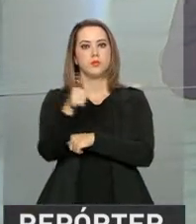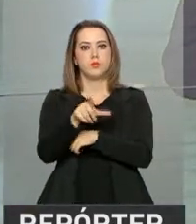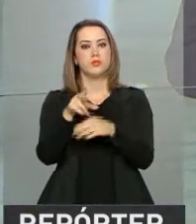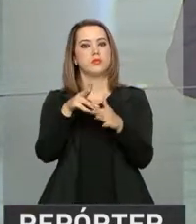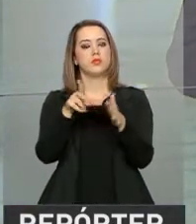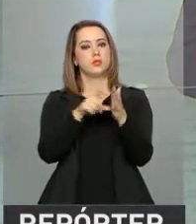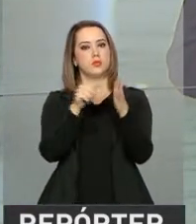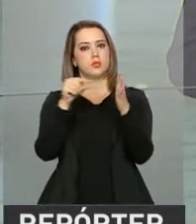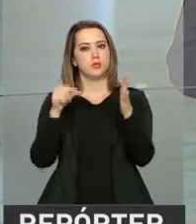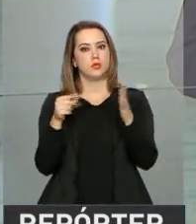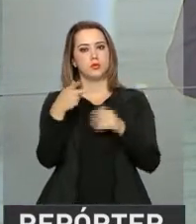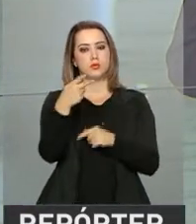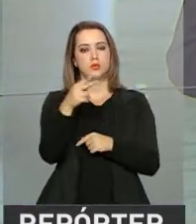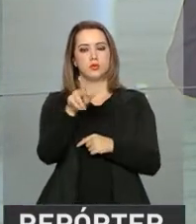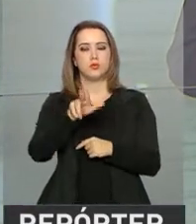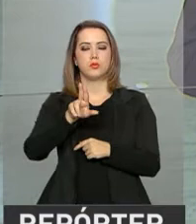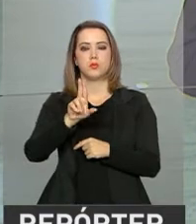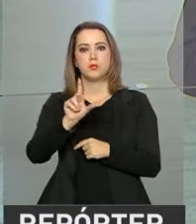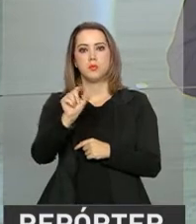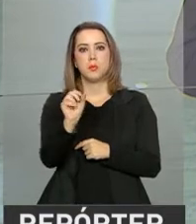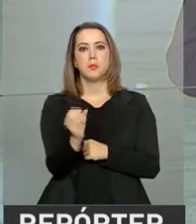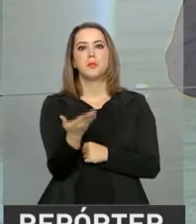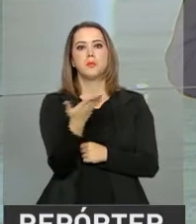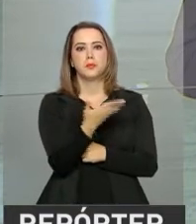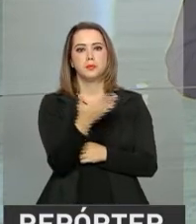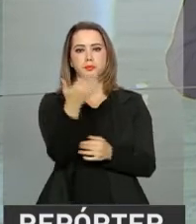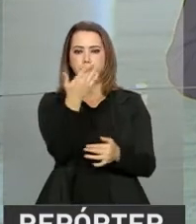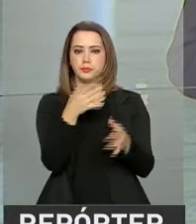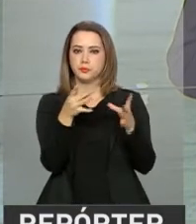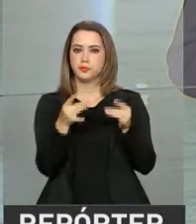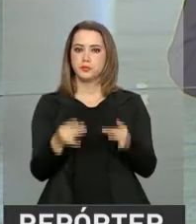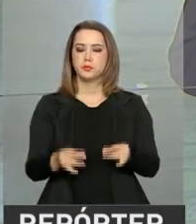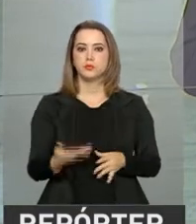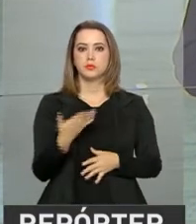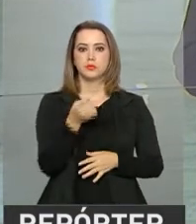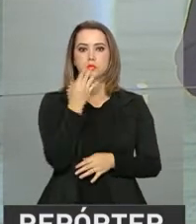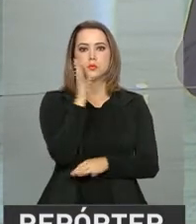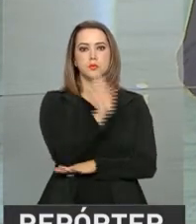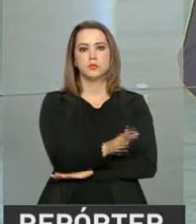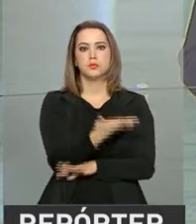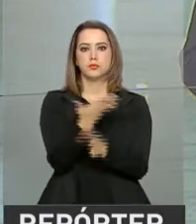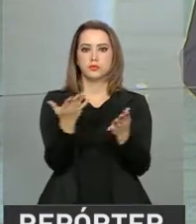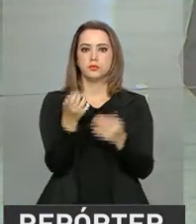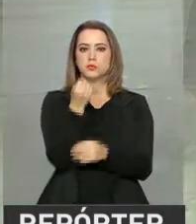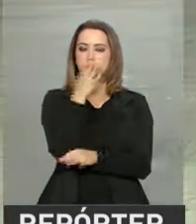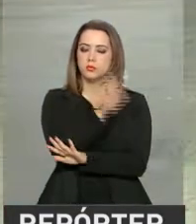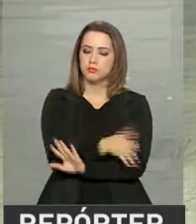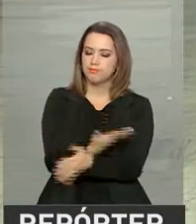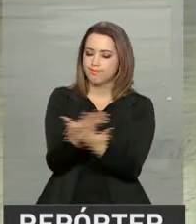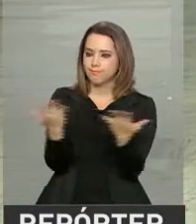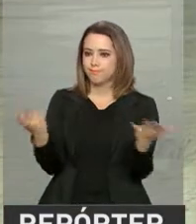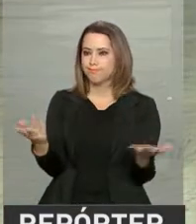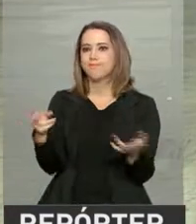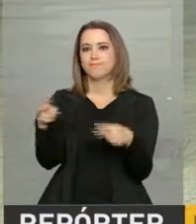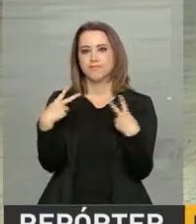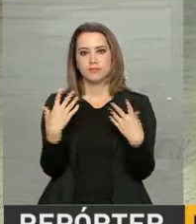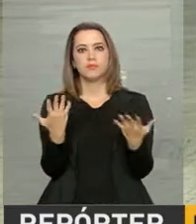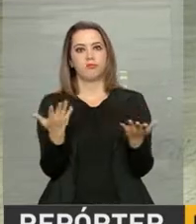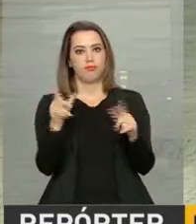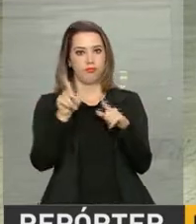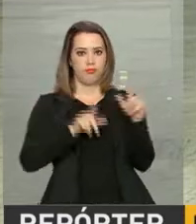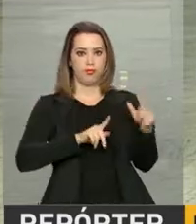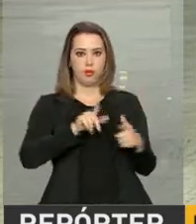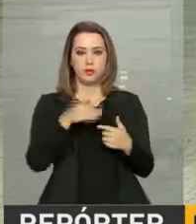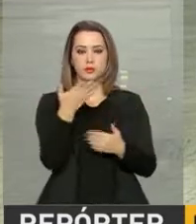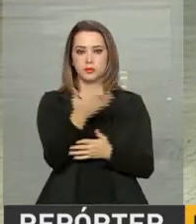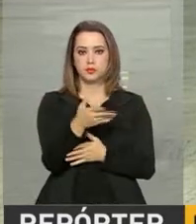tem os detalhes dessa reunião. Olá, Paulo, boa tarde. Olá, Leandro. Boa tarde a todos que nos assistem na TV